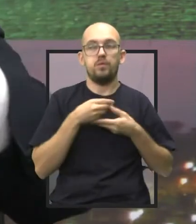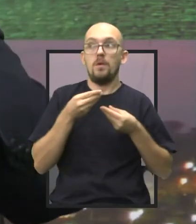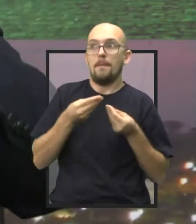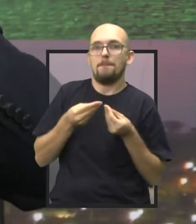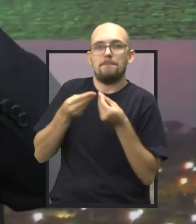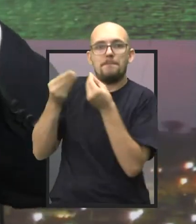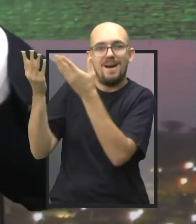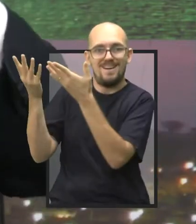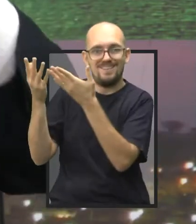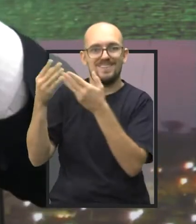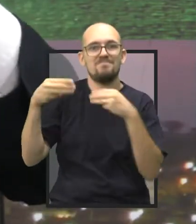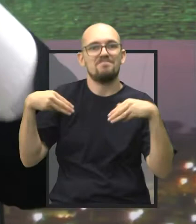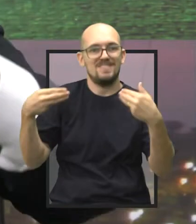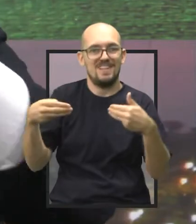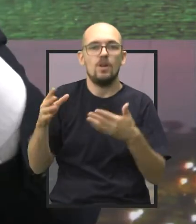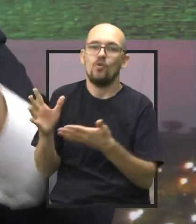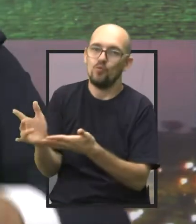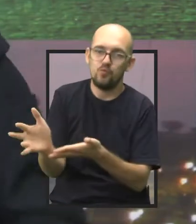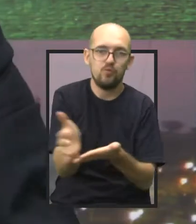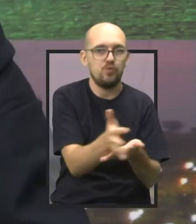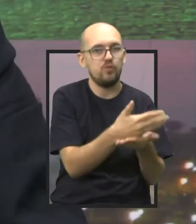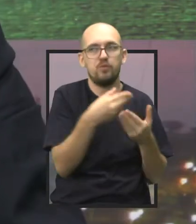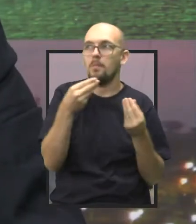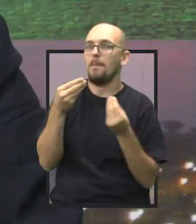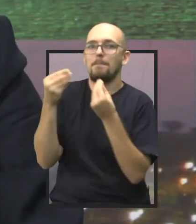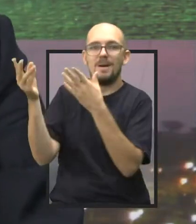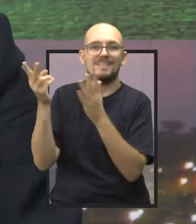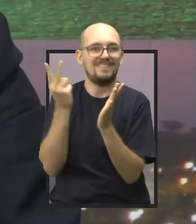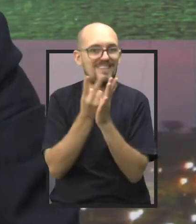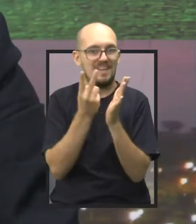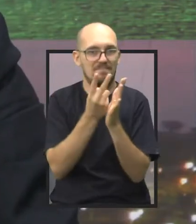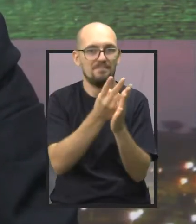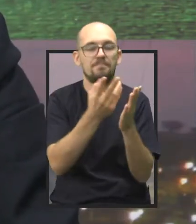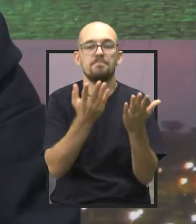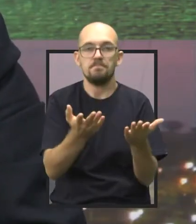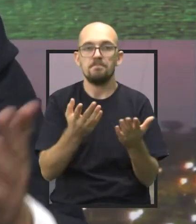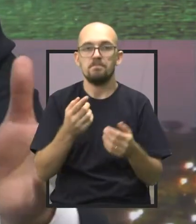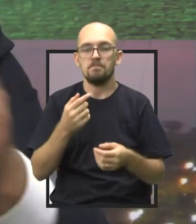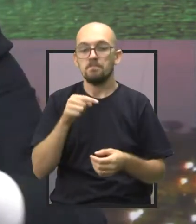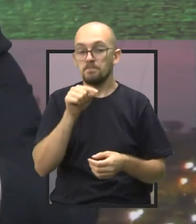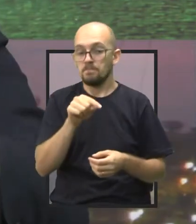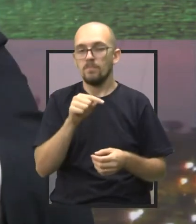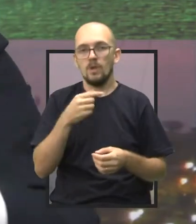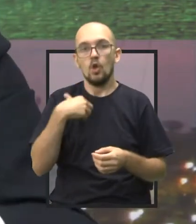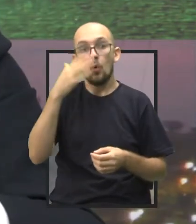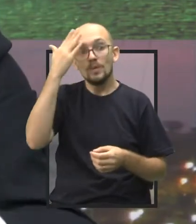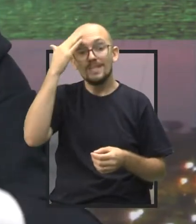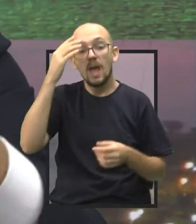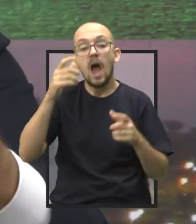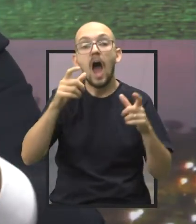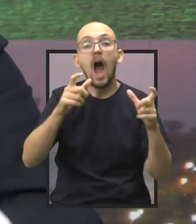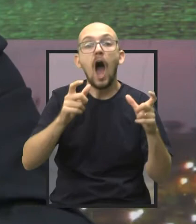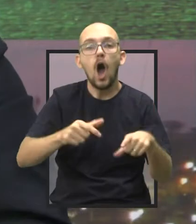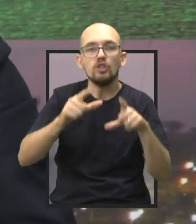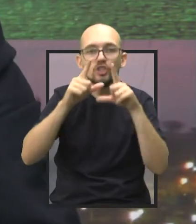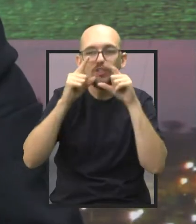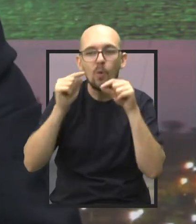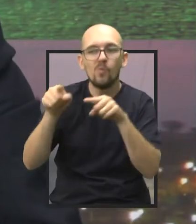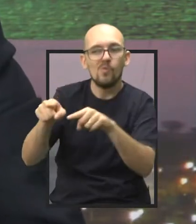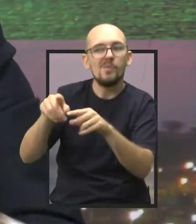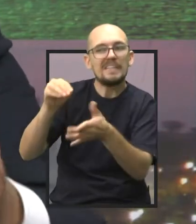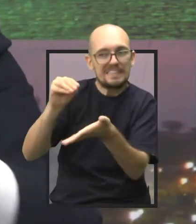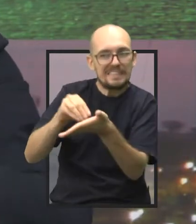validade de 2 anos, por isso que a gente sempre tem que ir renovando ele. Eu sei qual parte da cidade eu preciso de mais ou menos